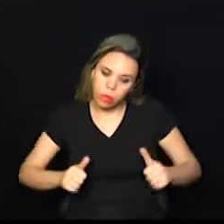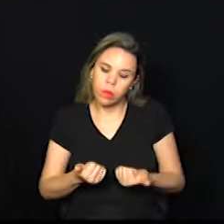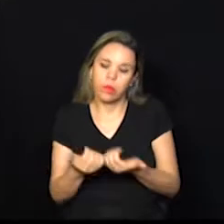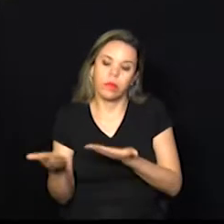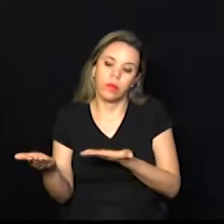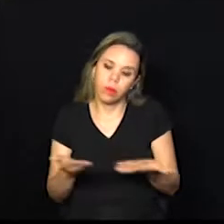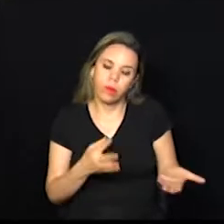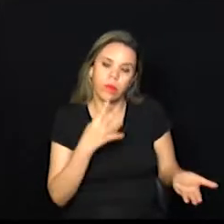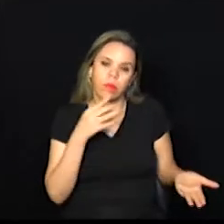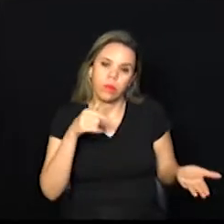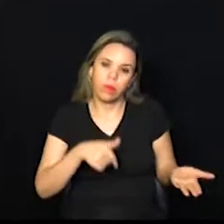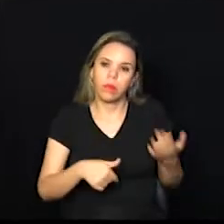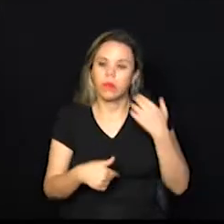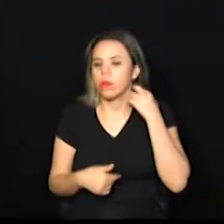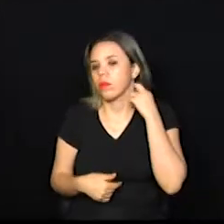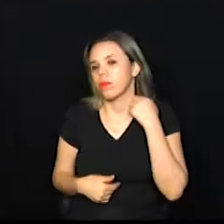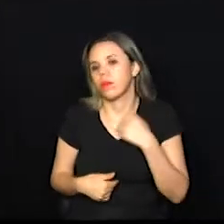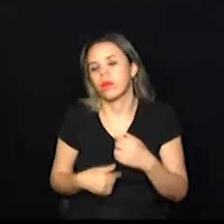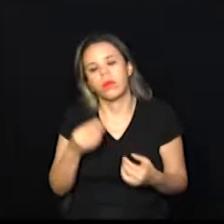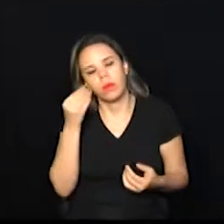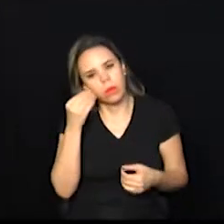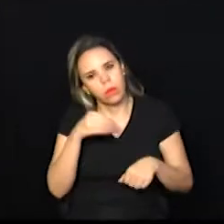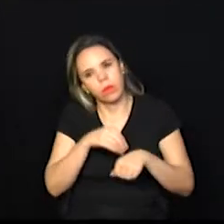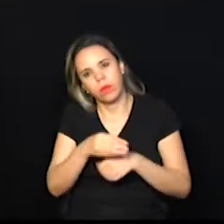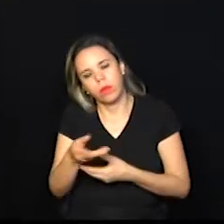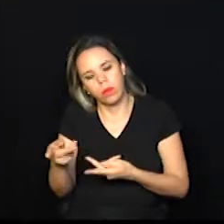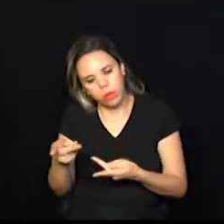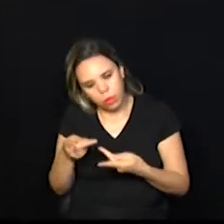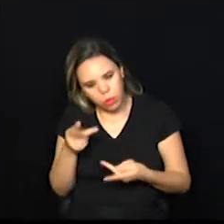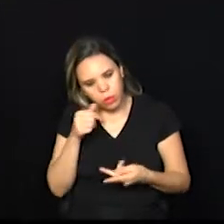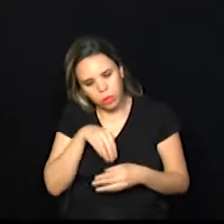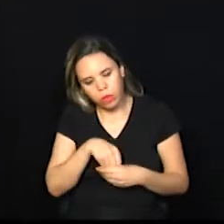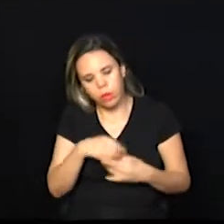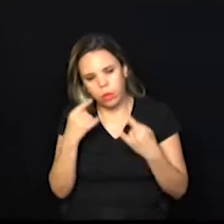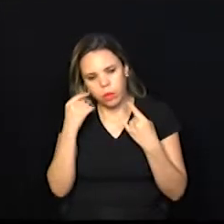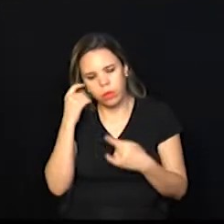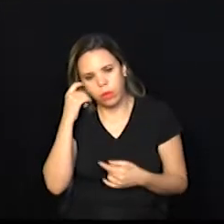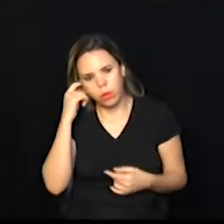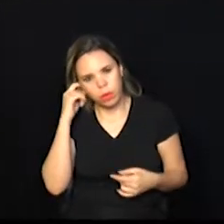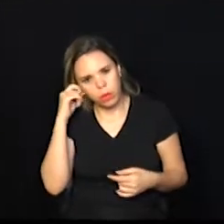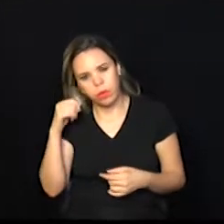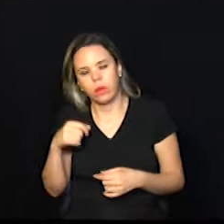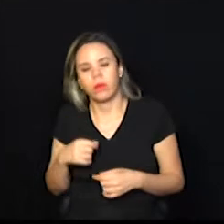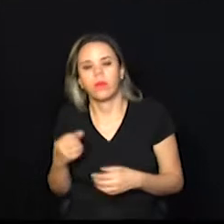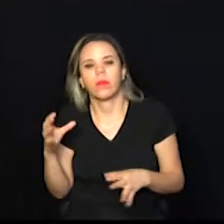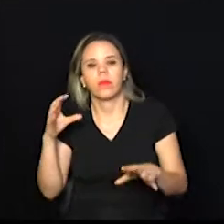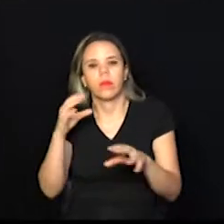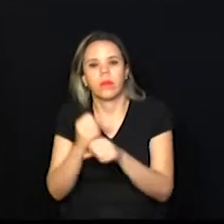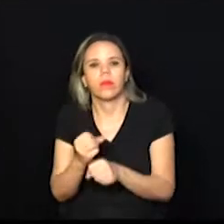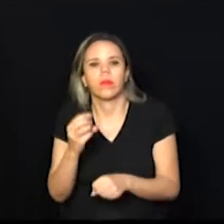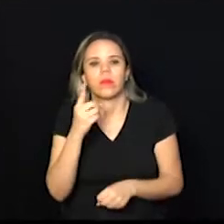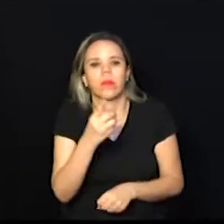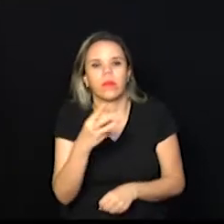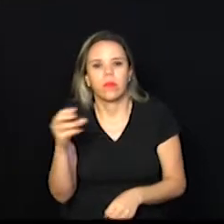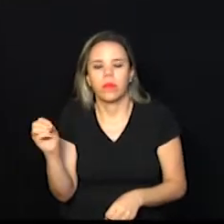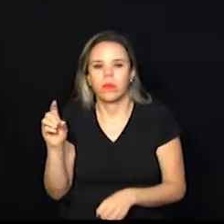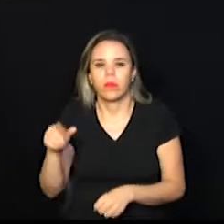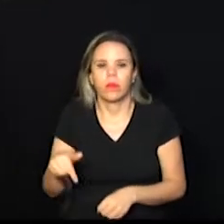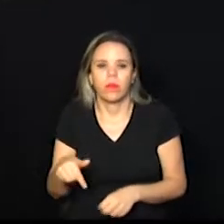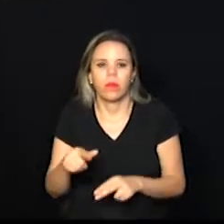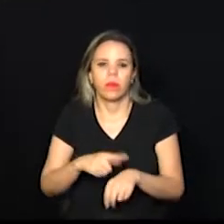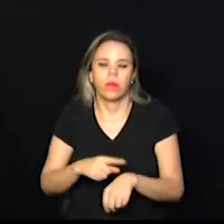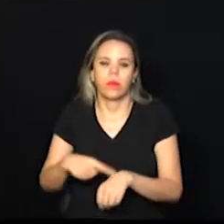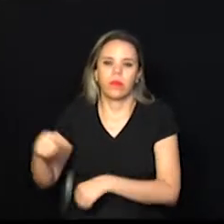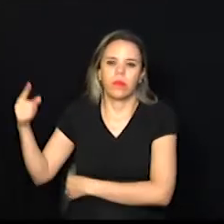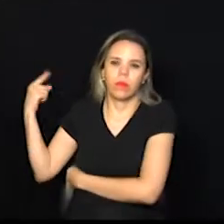nos conhecer, né? Tentar trazer essa mulher para dentro. Esse recorte dos 130 foi exatamente o momento que a